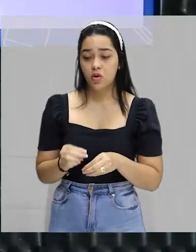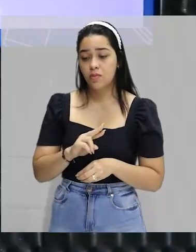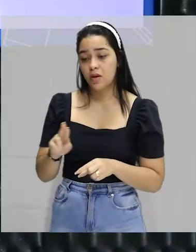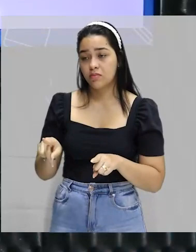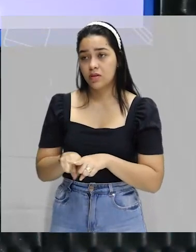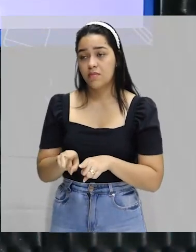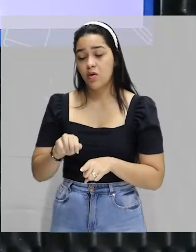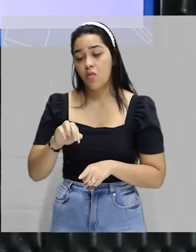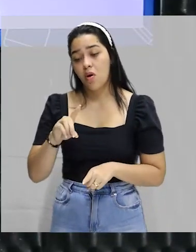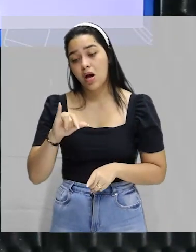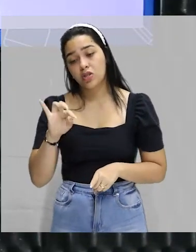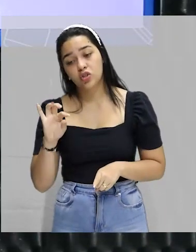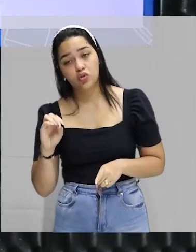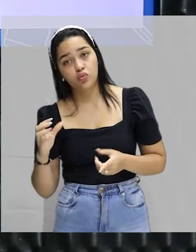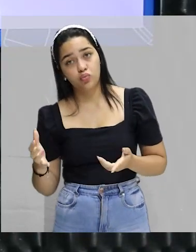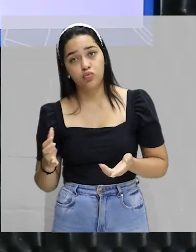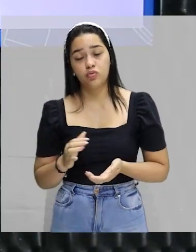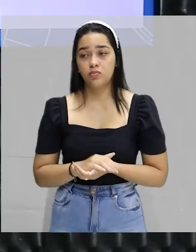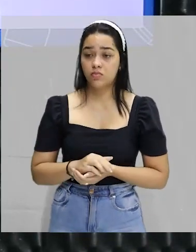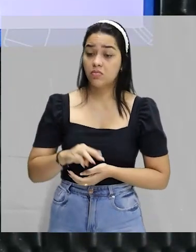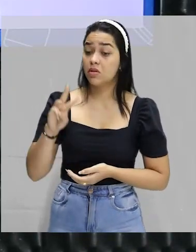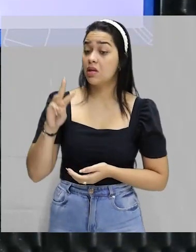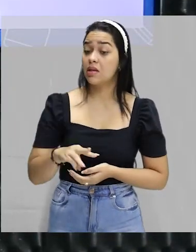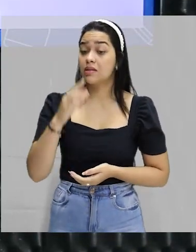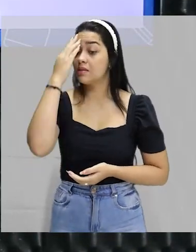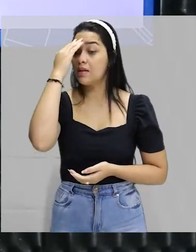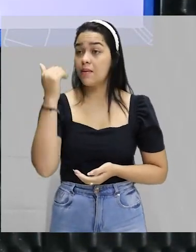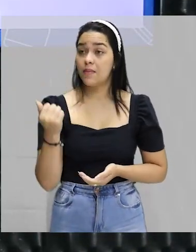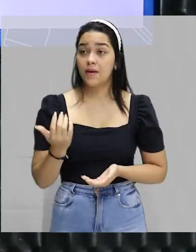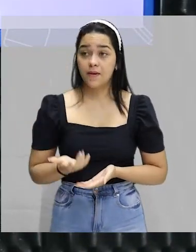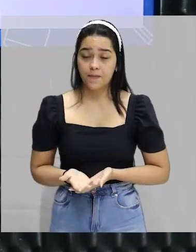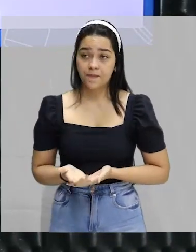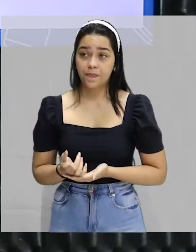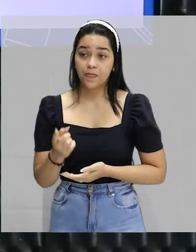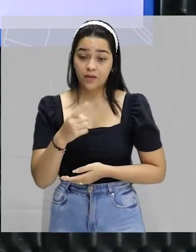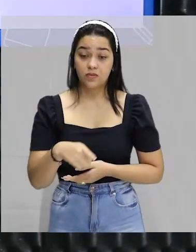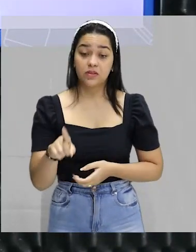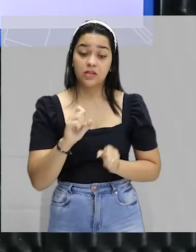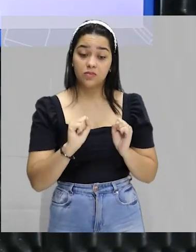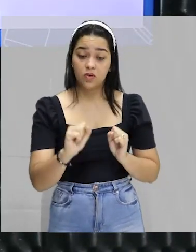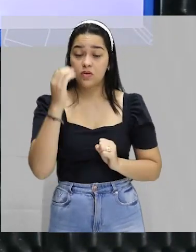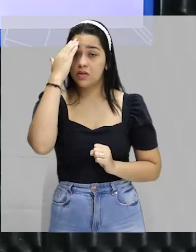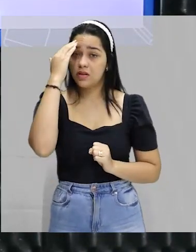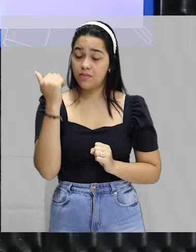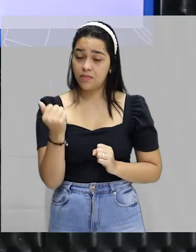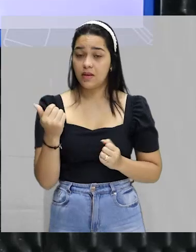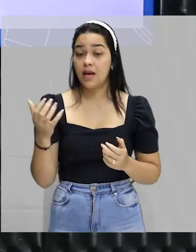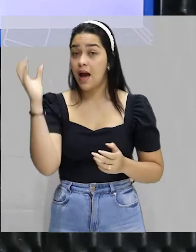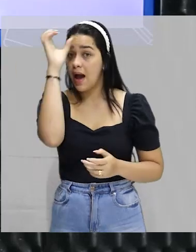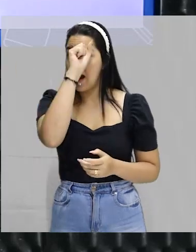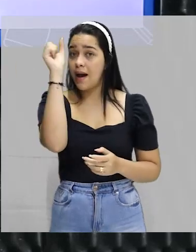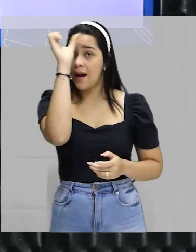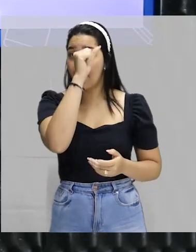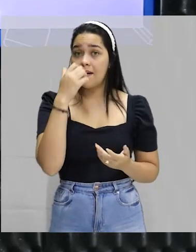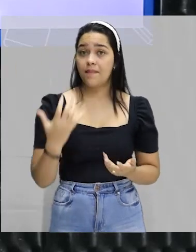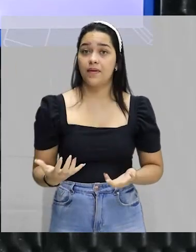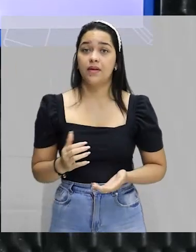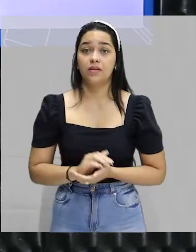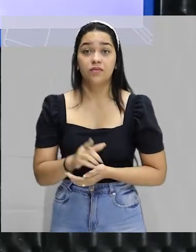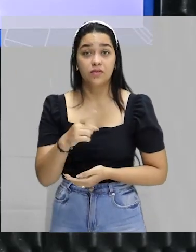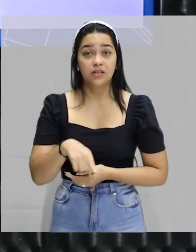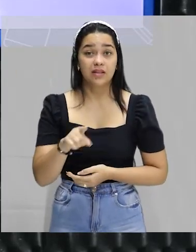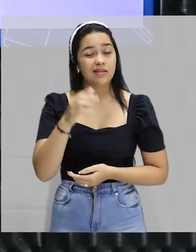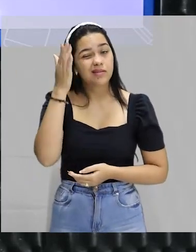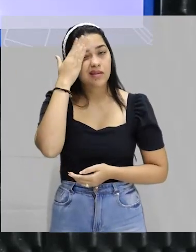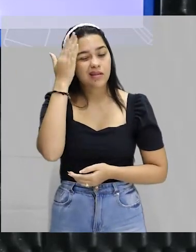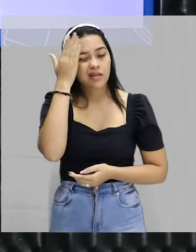adjunto. Quem vai saber? É para que vocês saibam, é para que vocês aprendam, é para que vocês